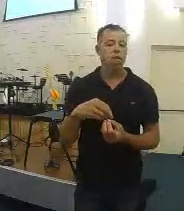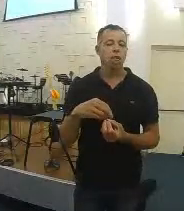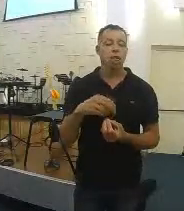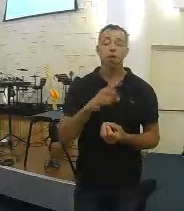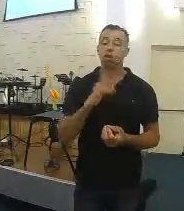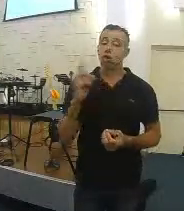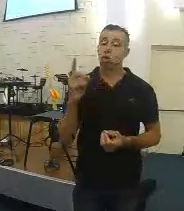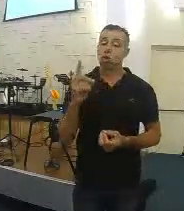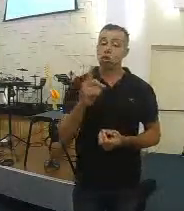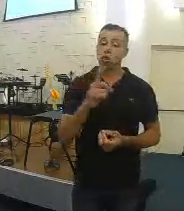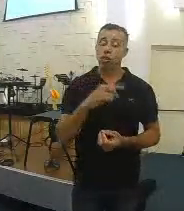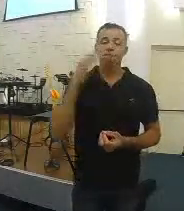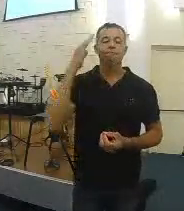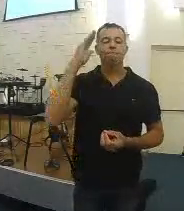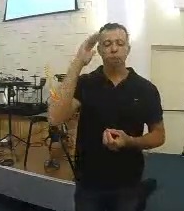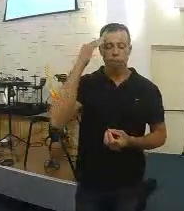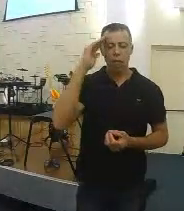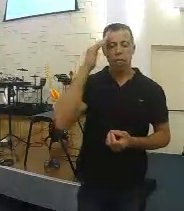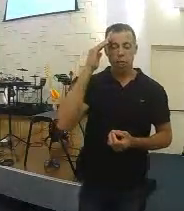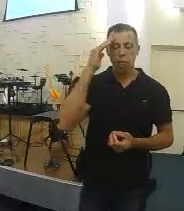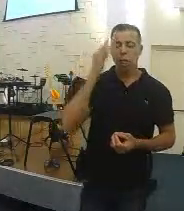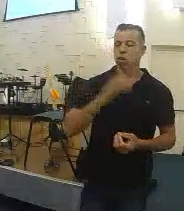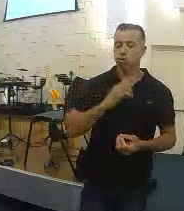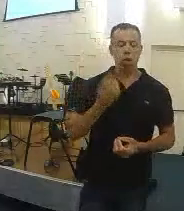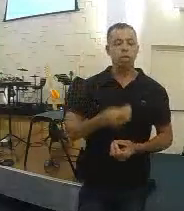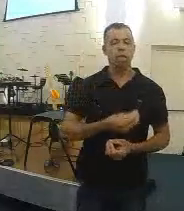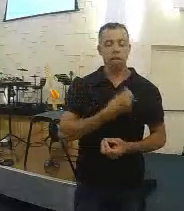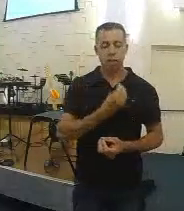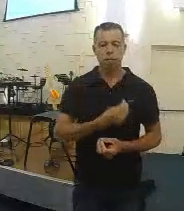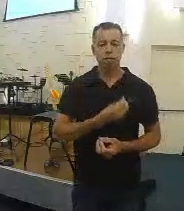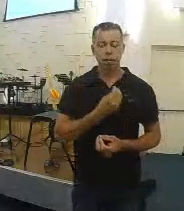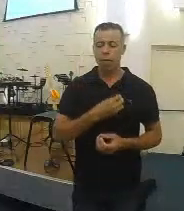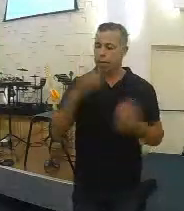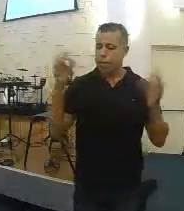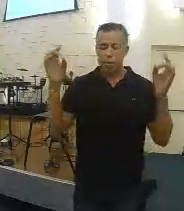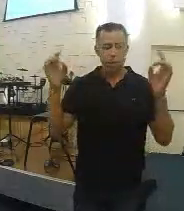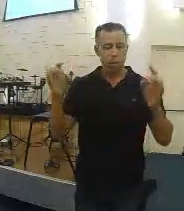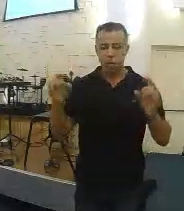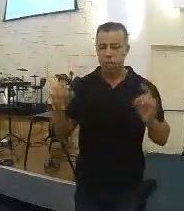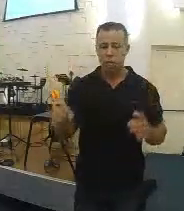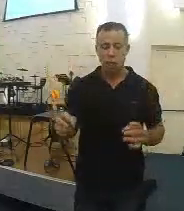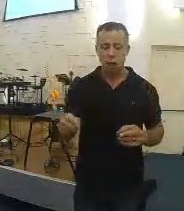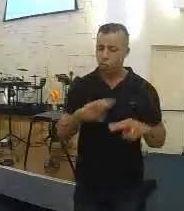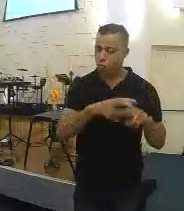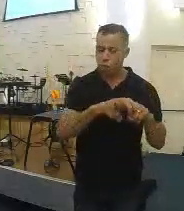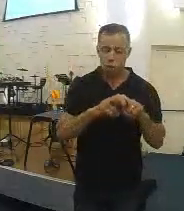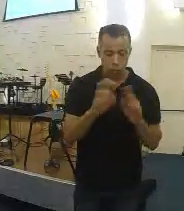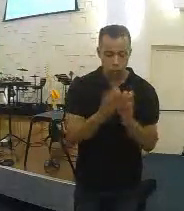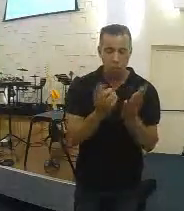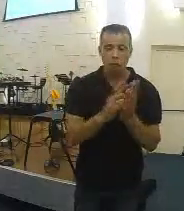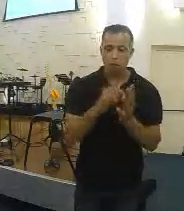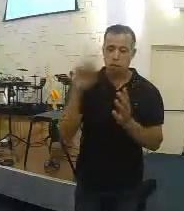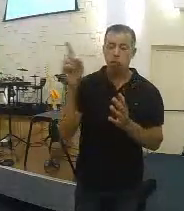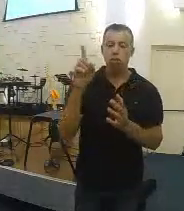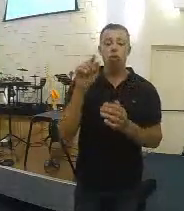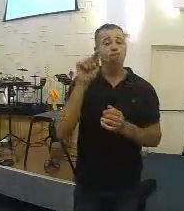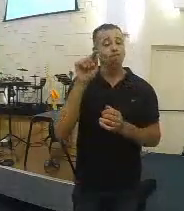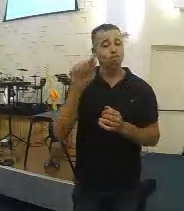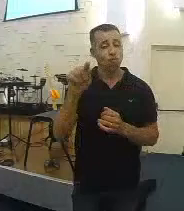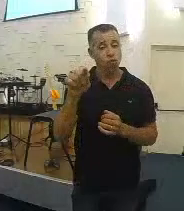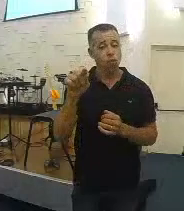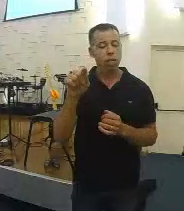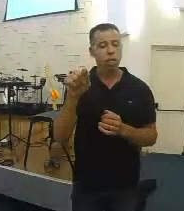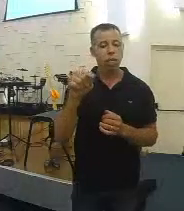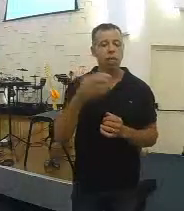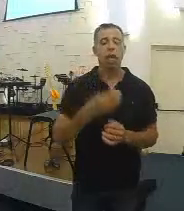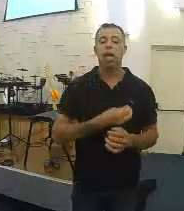A sua vida é especial. Não viva como mais um neste mundo. Você só está vivo porque Deus ainda tem planos para a sua vida